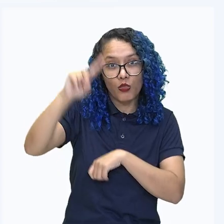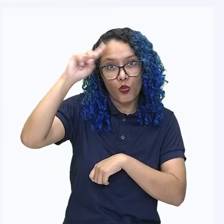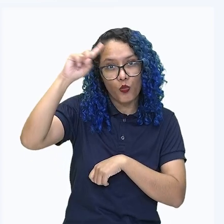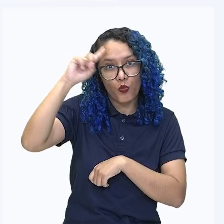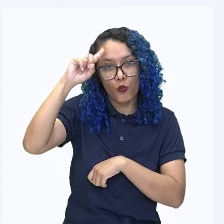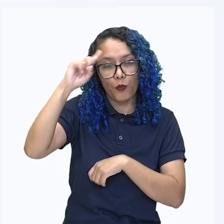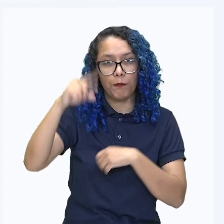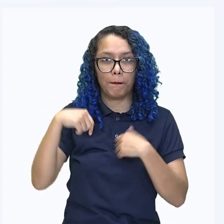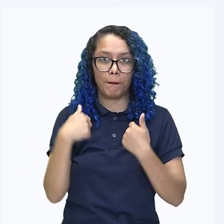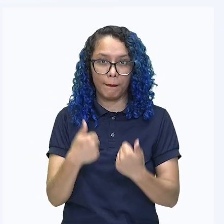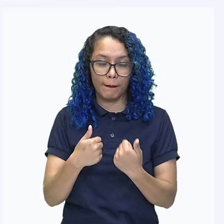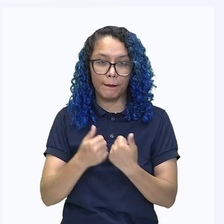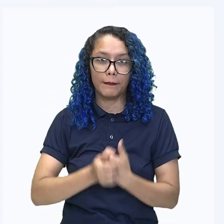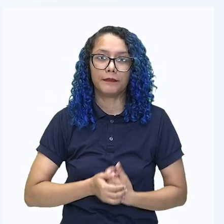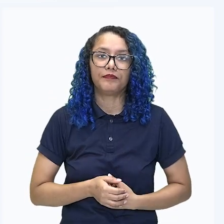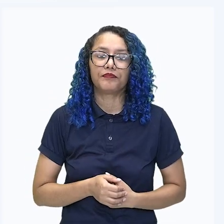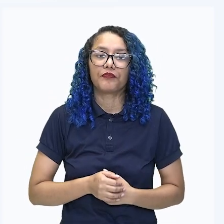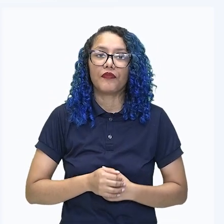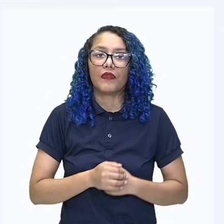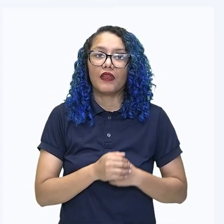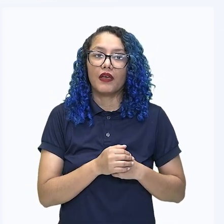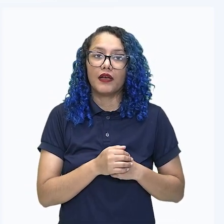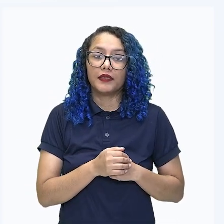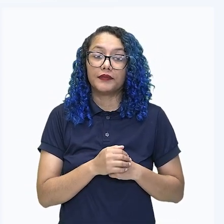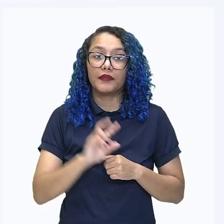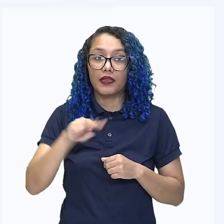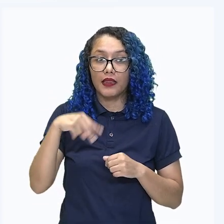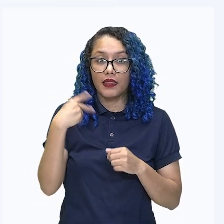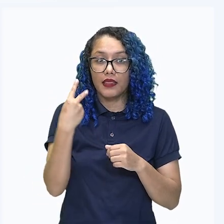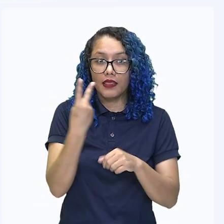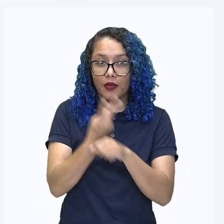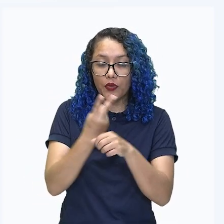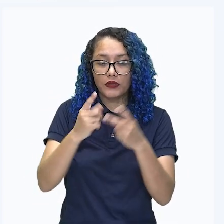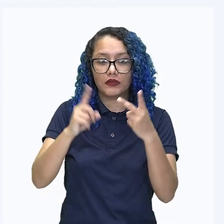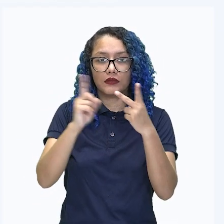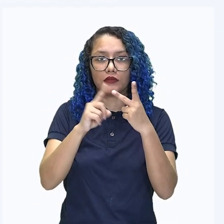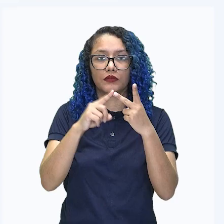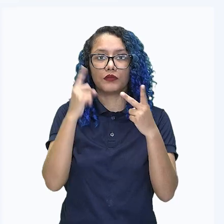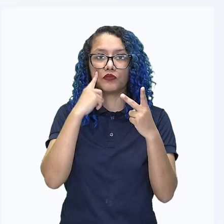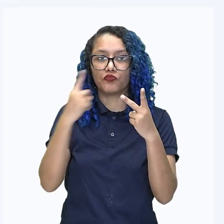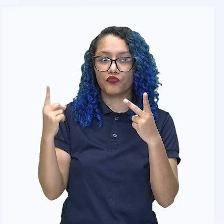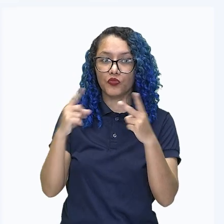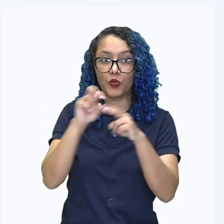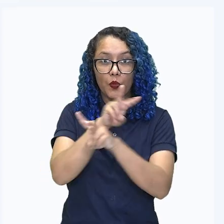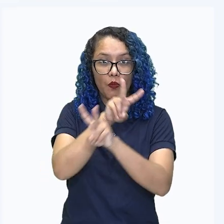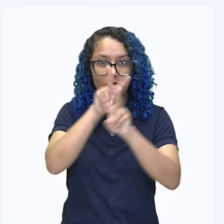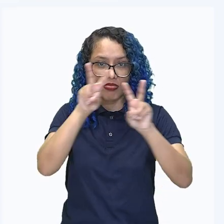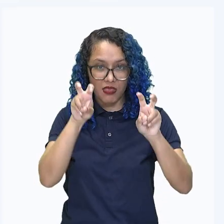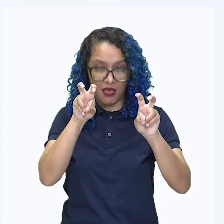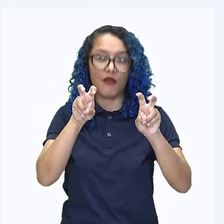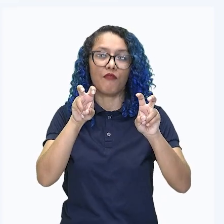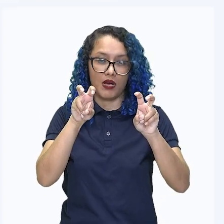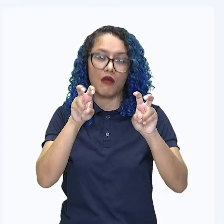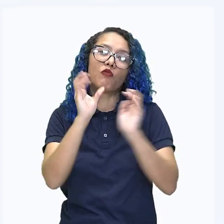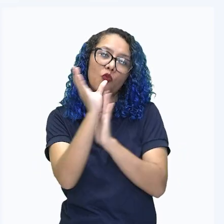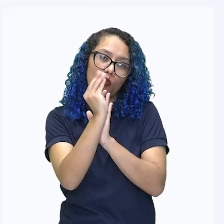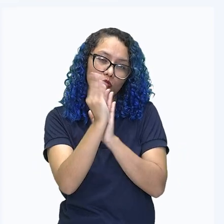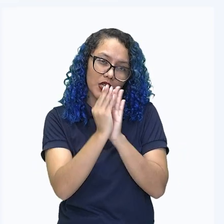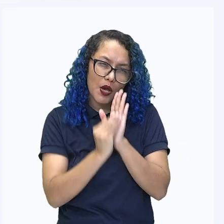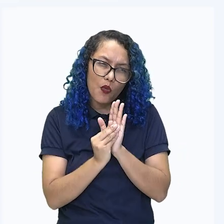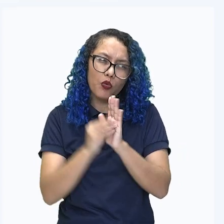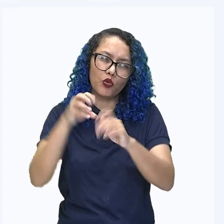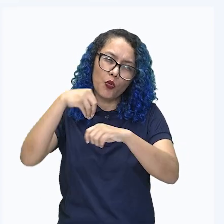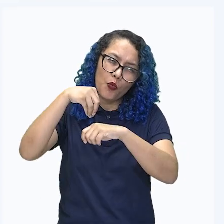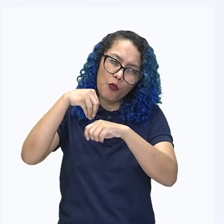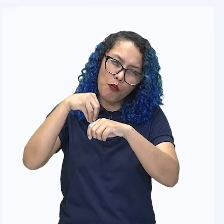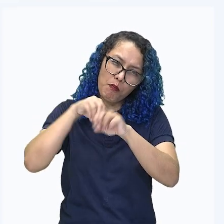Nesse mesmo dia eu vou seguir para outra aba, para o outro passo, que é o objeto de conhecimento, que foi aquele conteúdo que